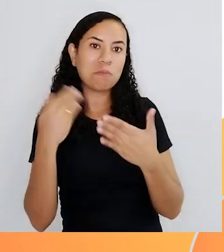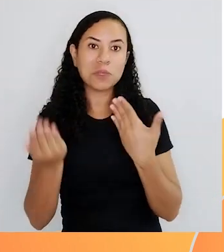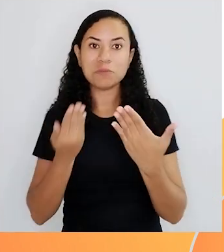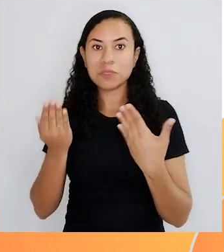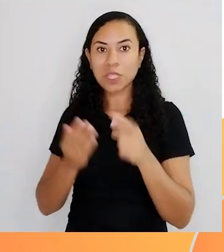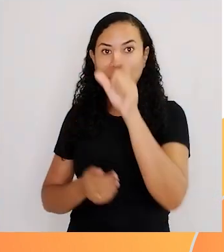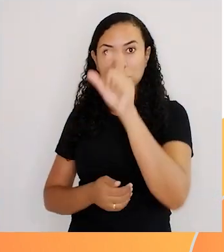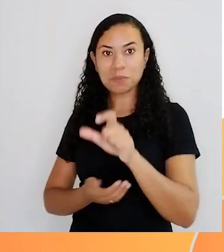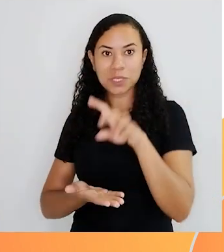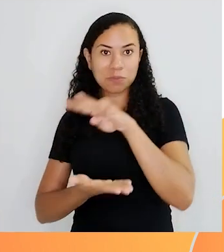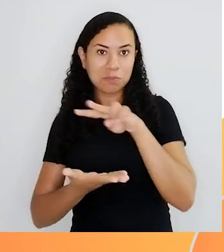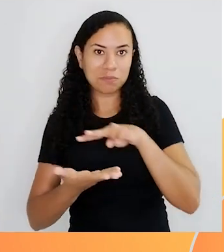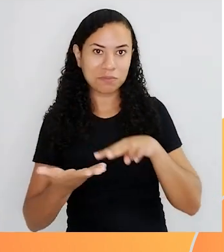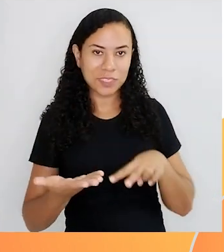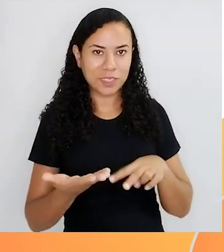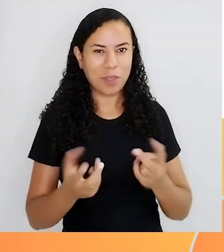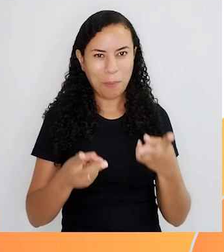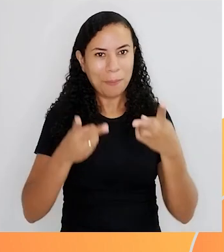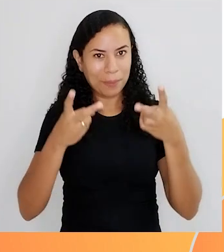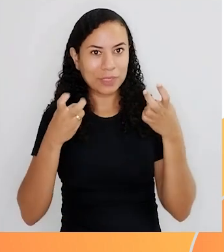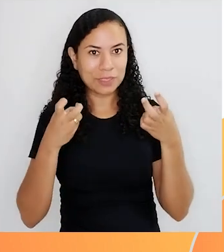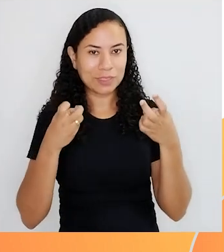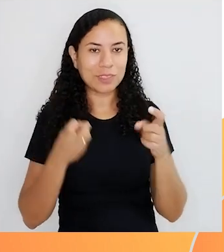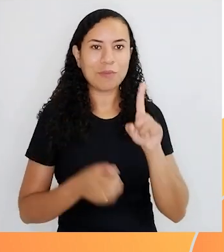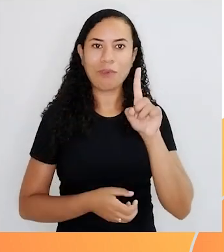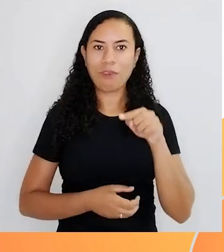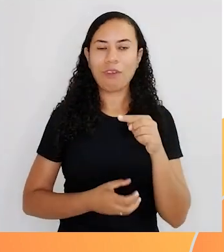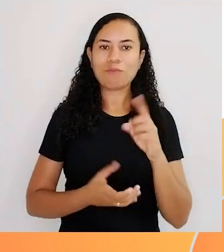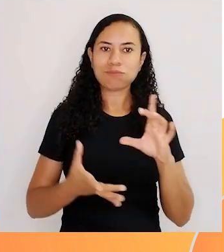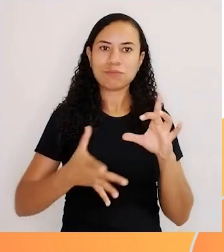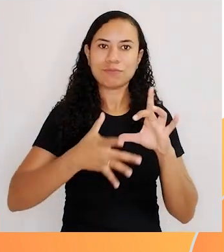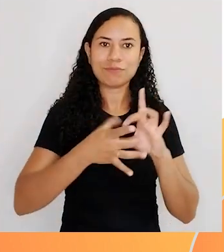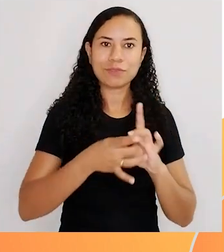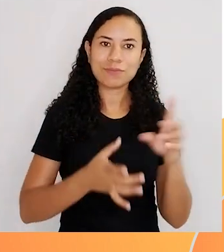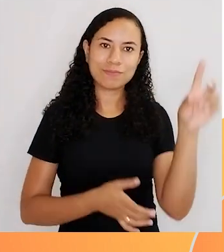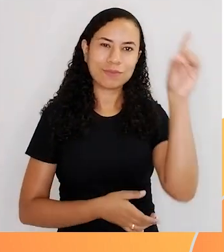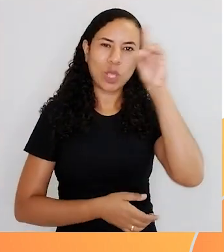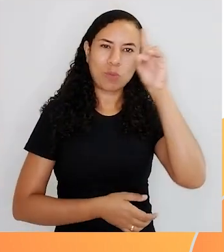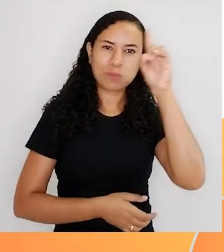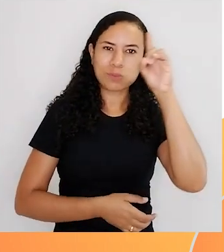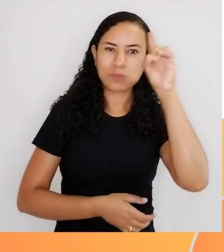o prosaico é isso, ele tem a ver com o cotidiano, tem a ver